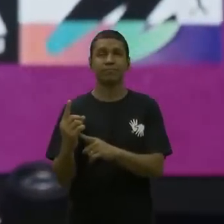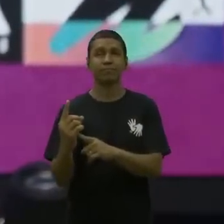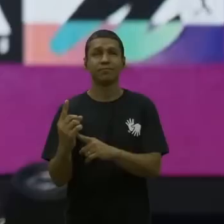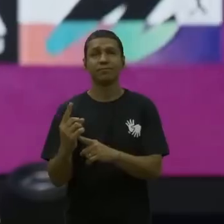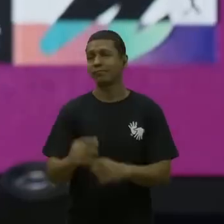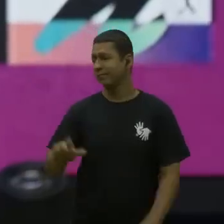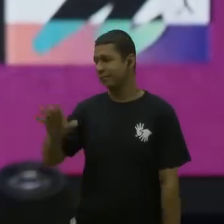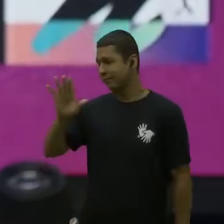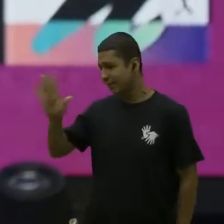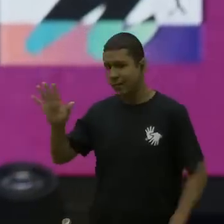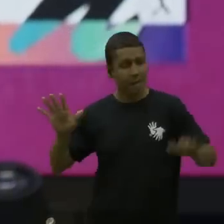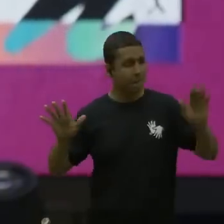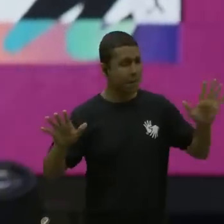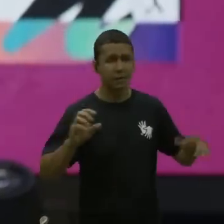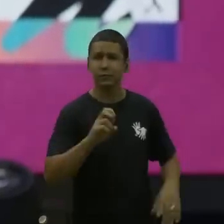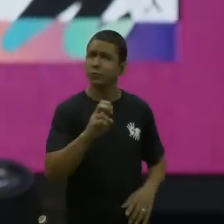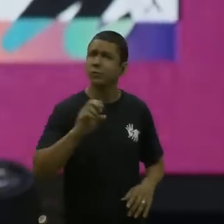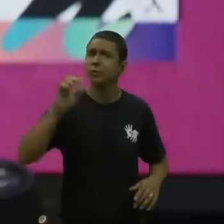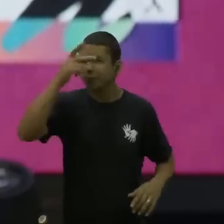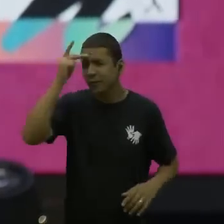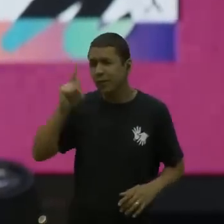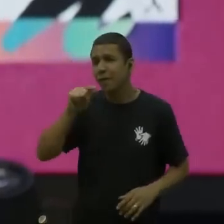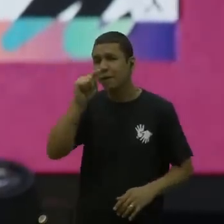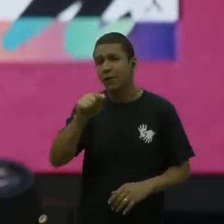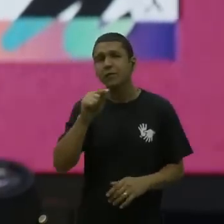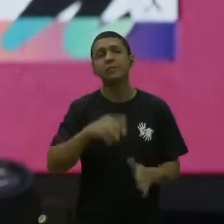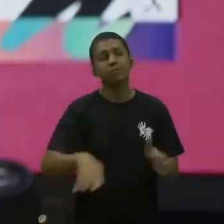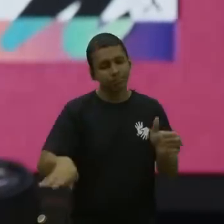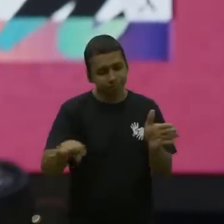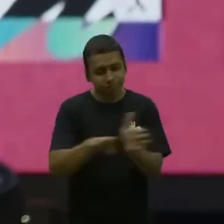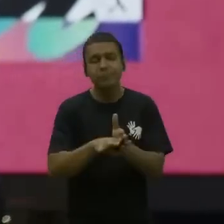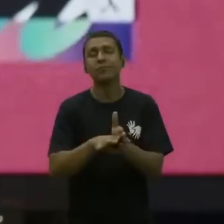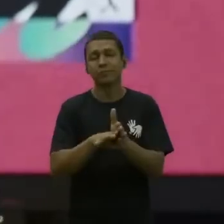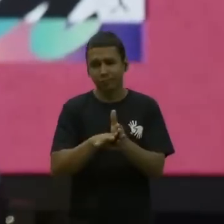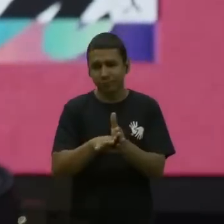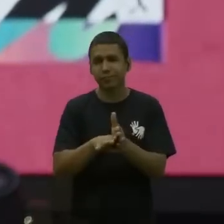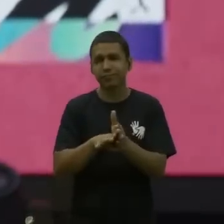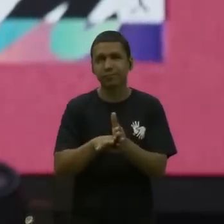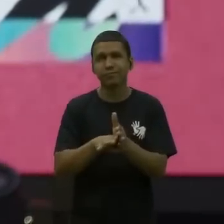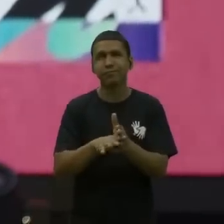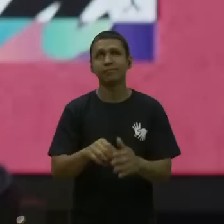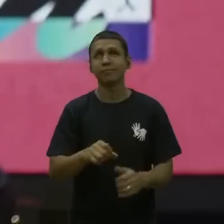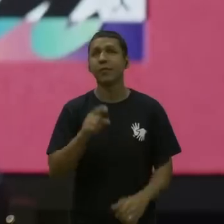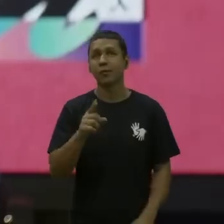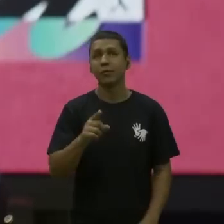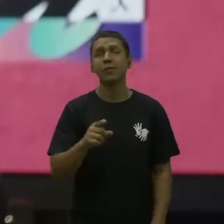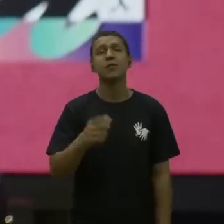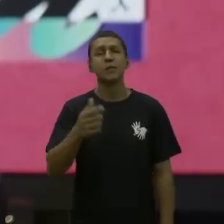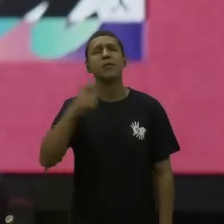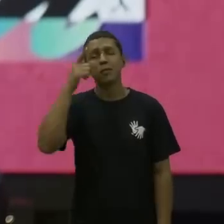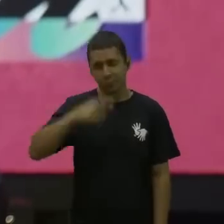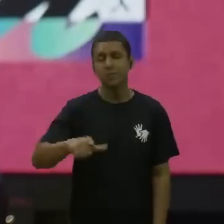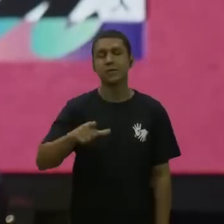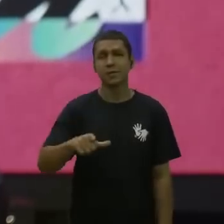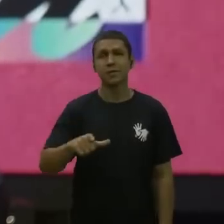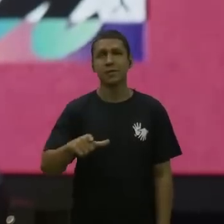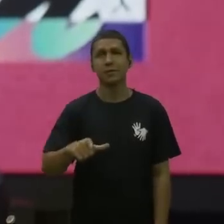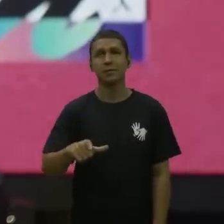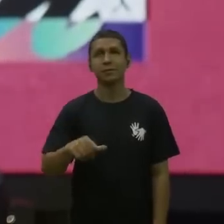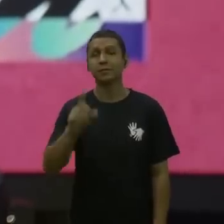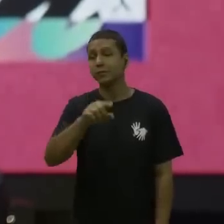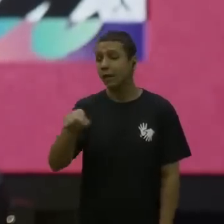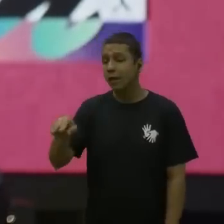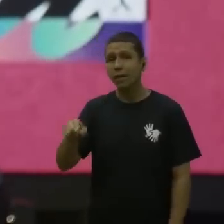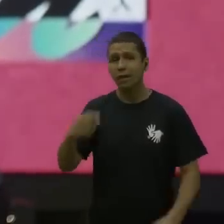Bate na mão de pelo menos 5 pessoas e fala para ele: você vai chegar. Não, fala para ele: você vai chegar. Se você puder, faça como